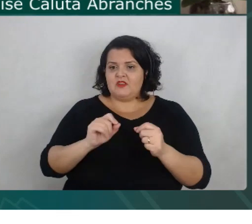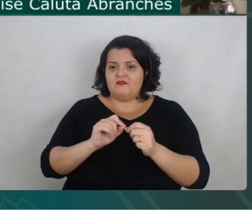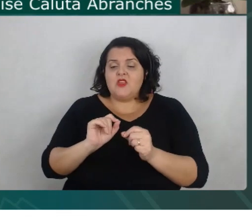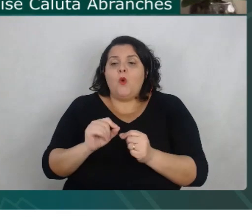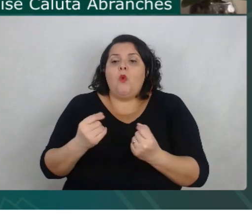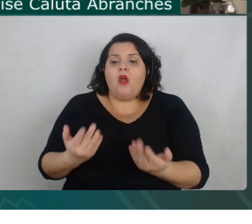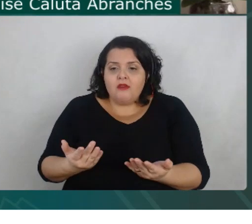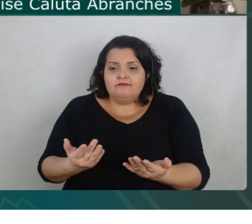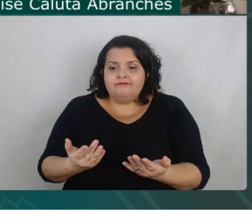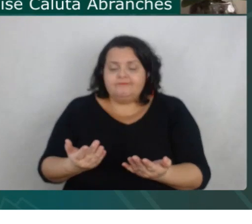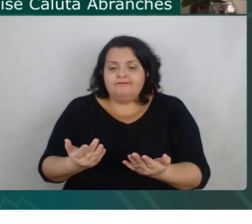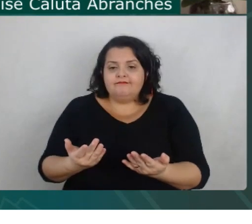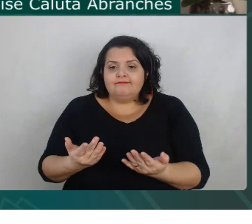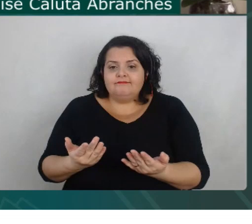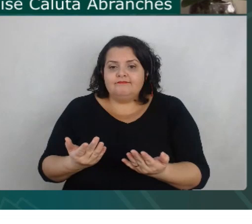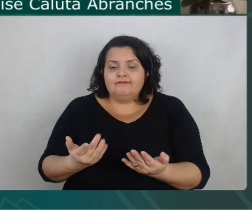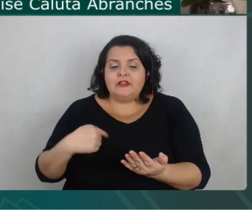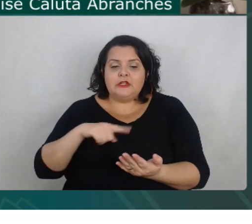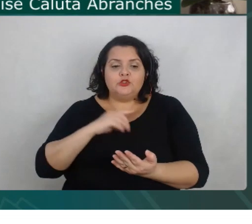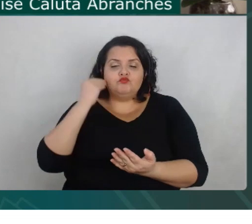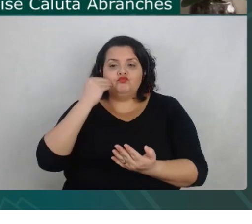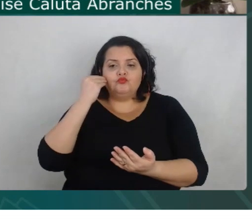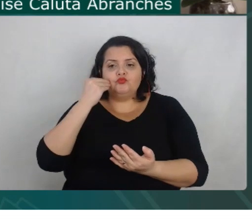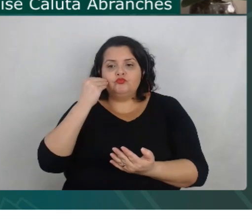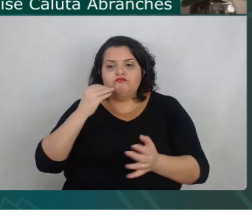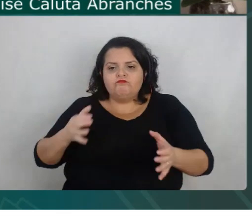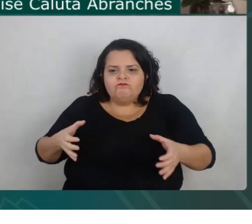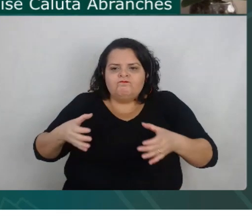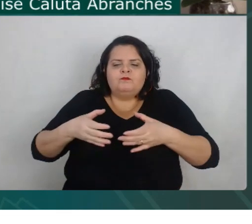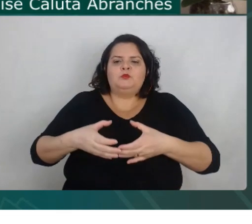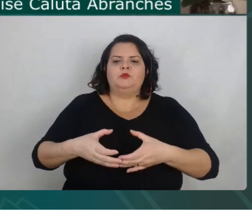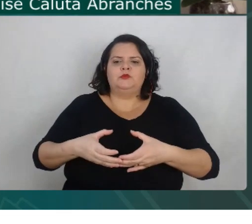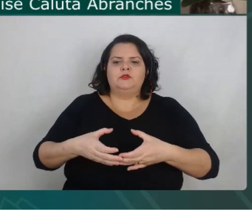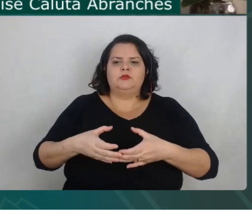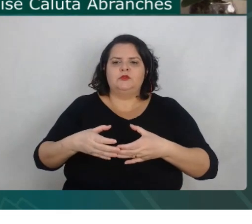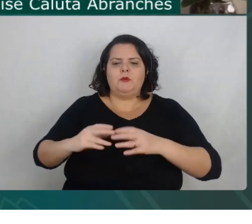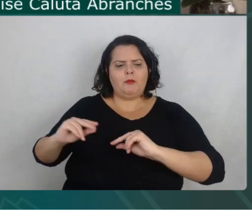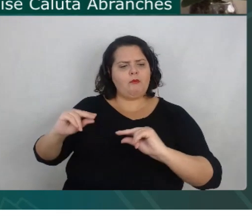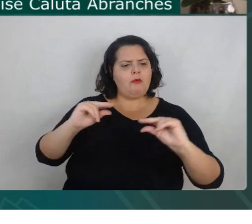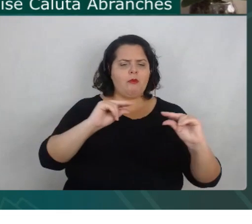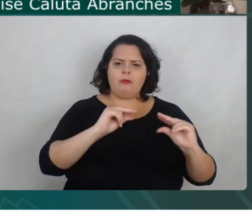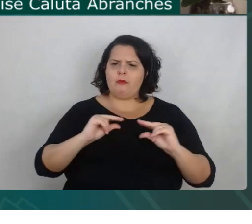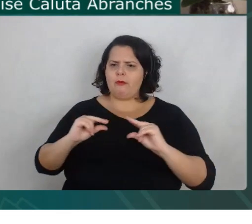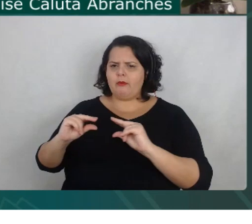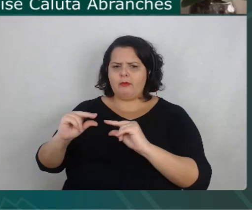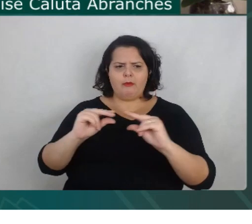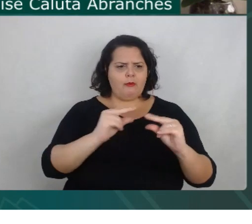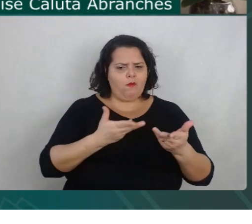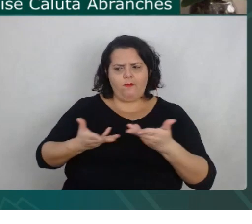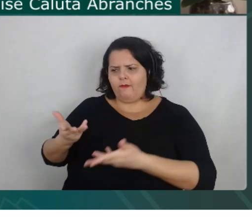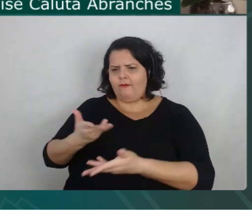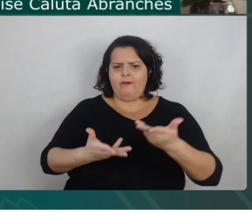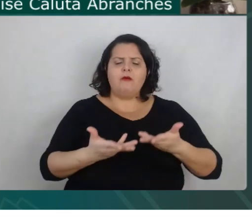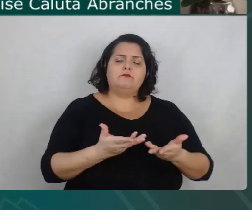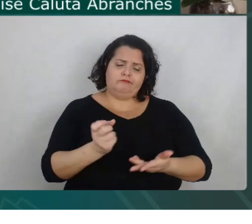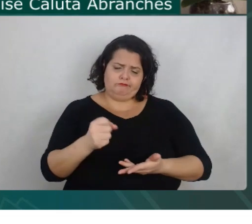momento, e a gente tentar trabalhar em equipe, construir, conversar, fazer reuniões. Então, isso foi muito importante e um aprendizado